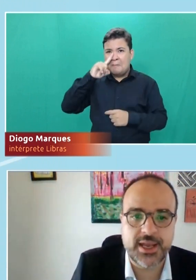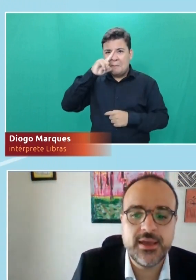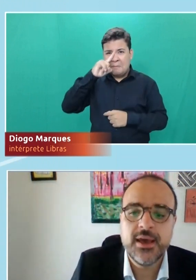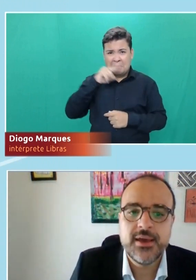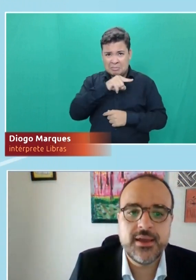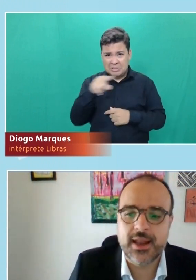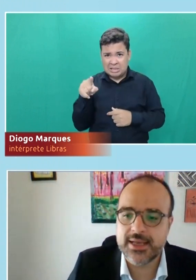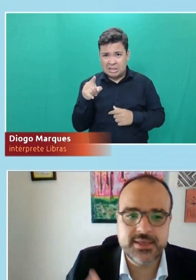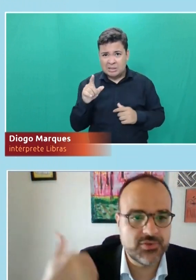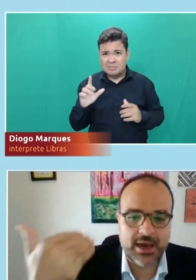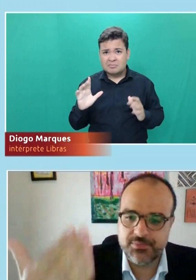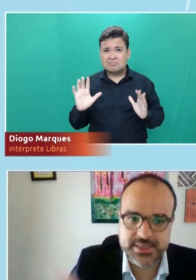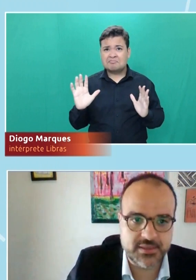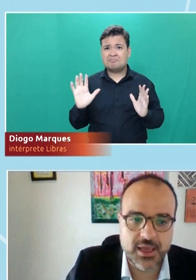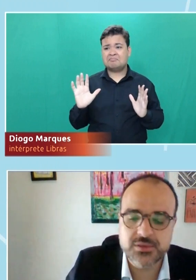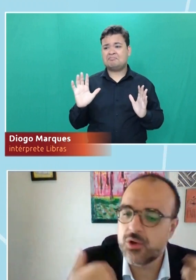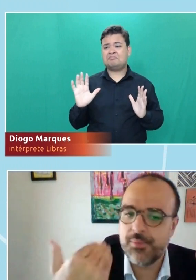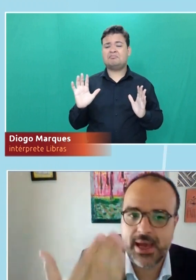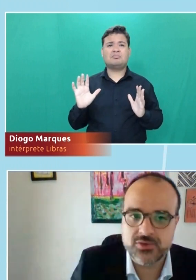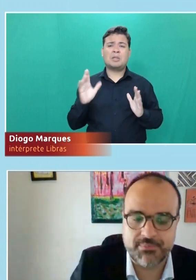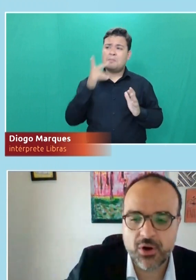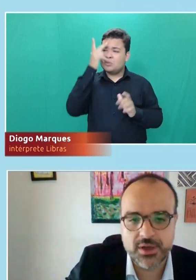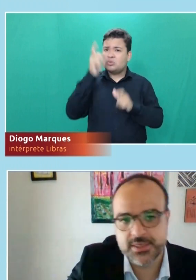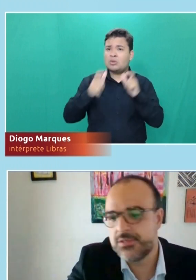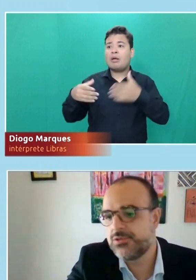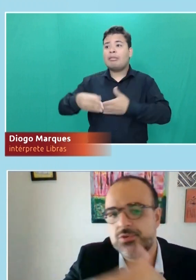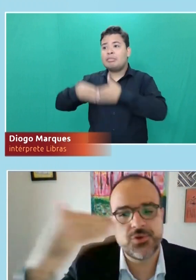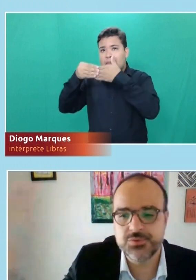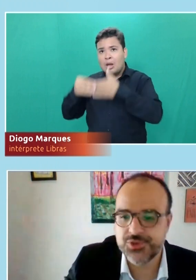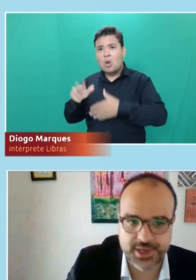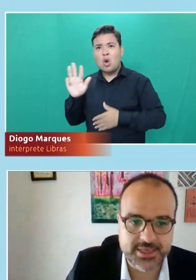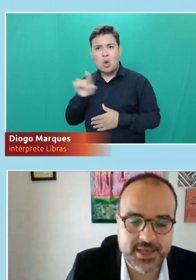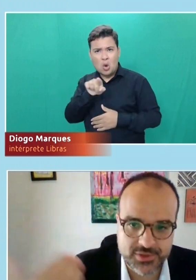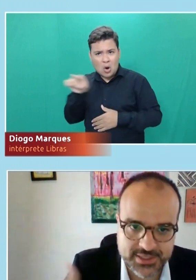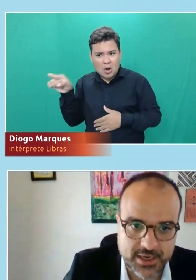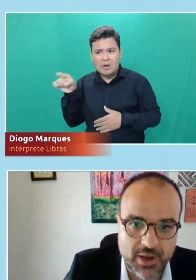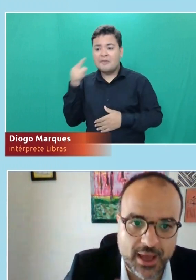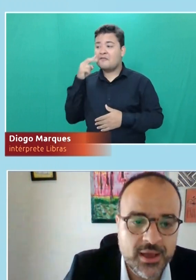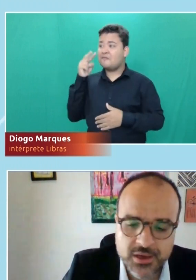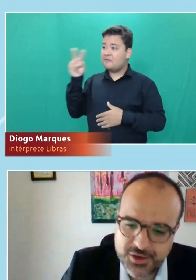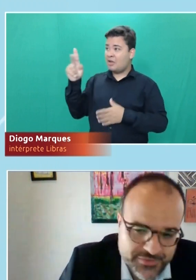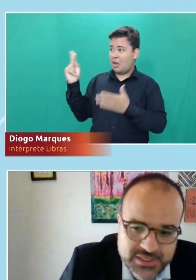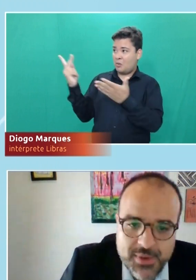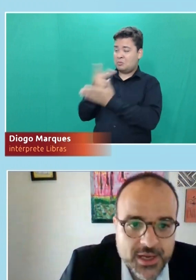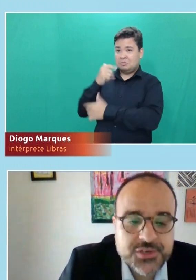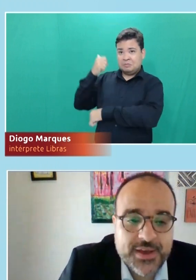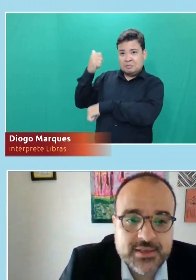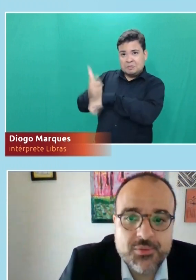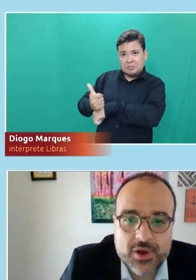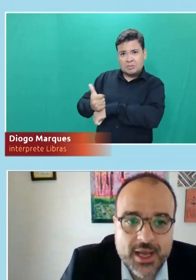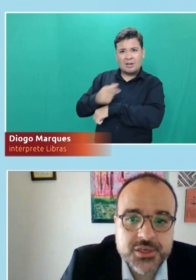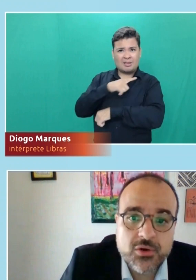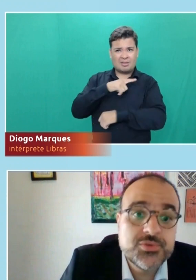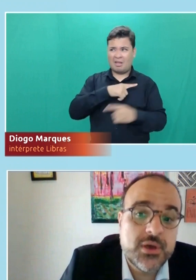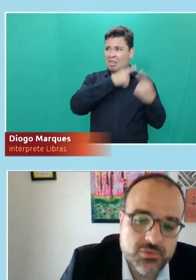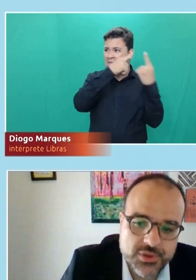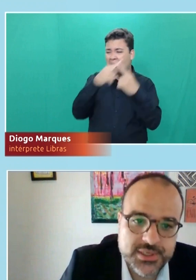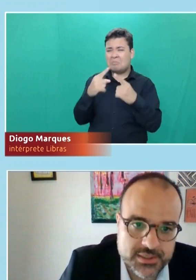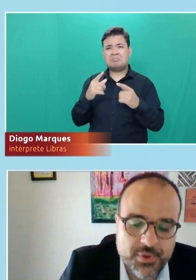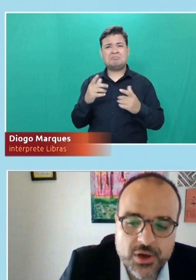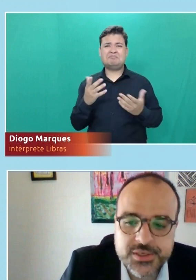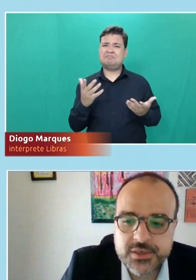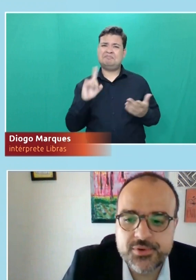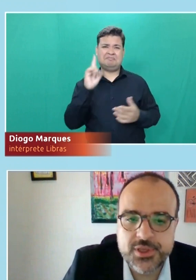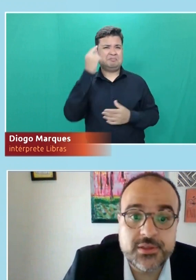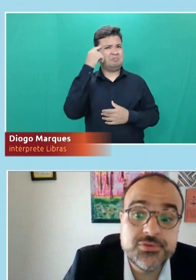democraticamente quiserem ir lá saudar o presidente, acompanhar sua posse, assistir os shows musicais que aconteceram lá. Acho que vai ser uma grande festa democrática, como são